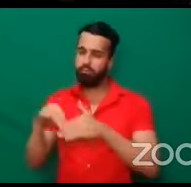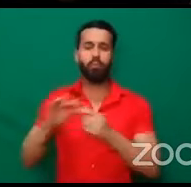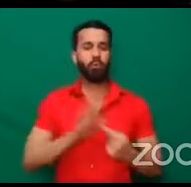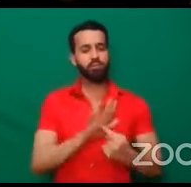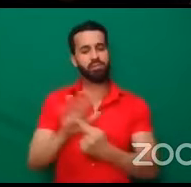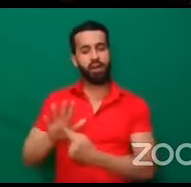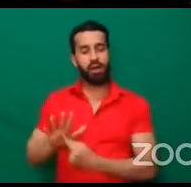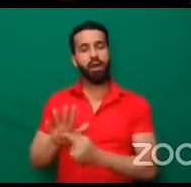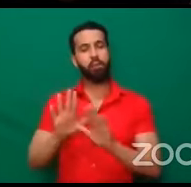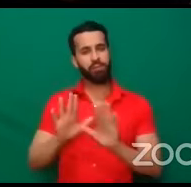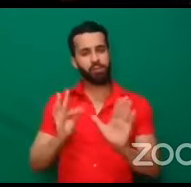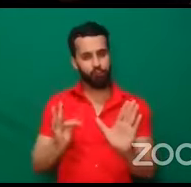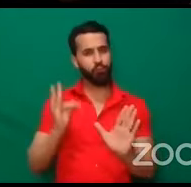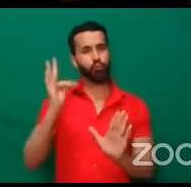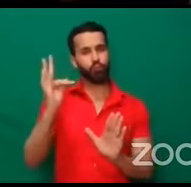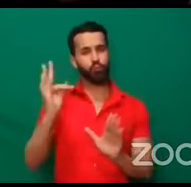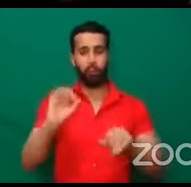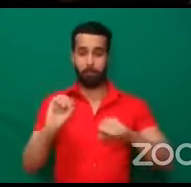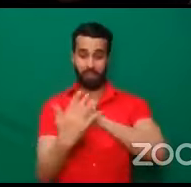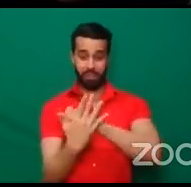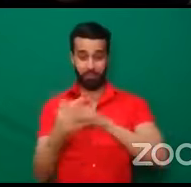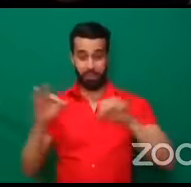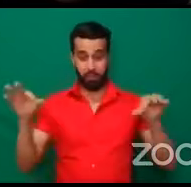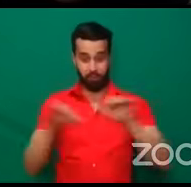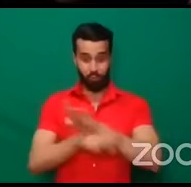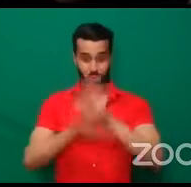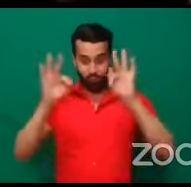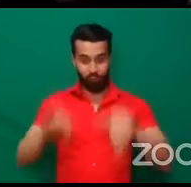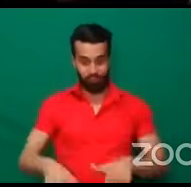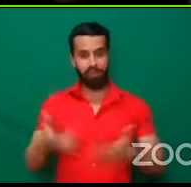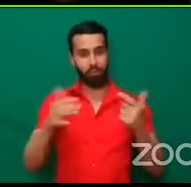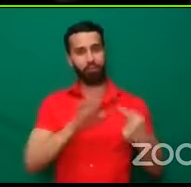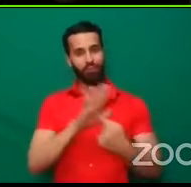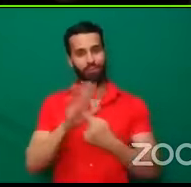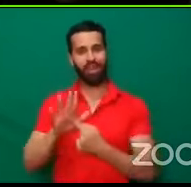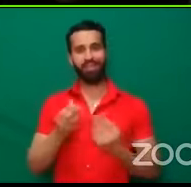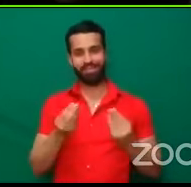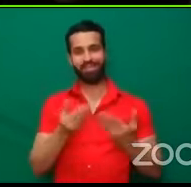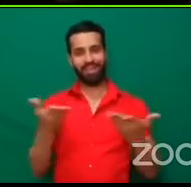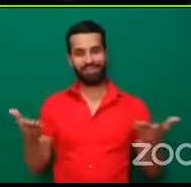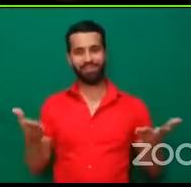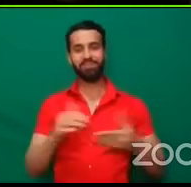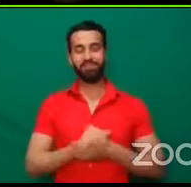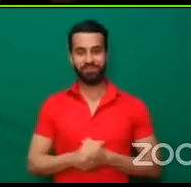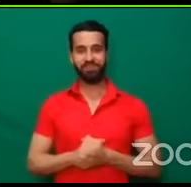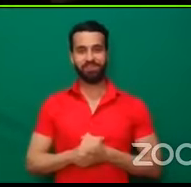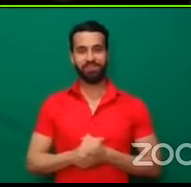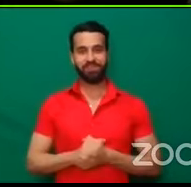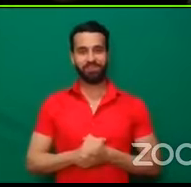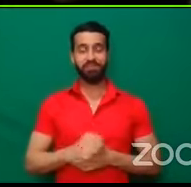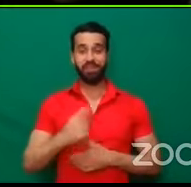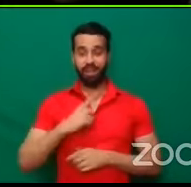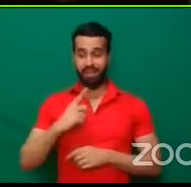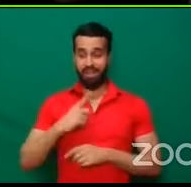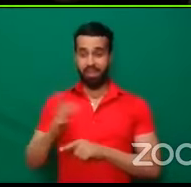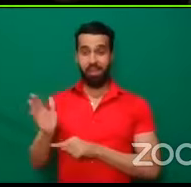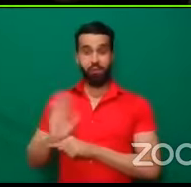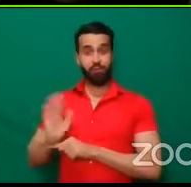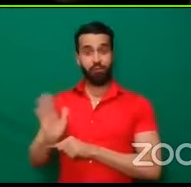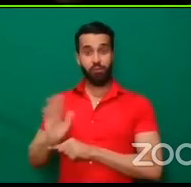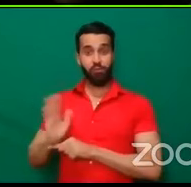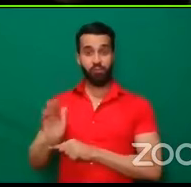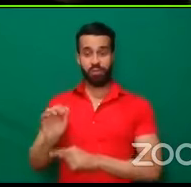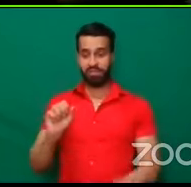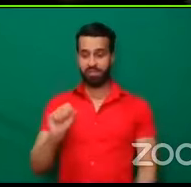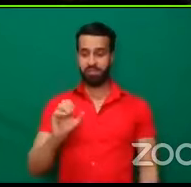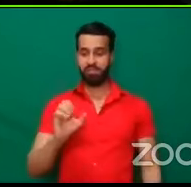essa pandemia, que é interessante esse processo. Eles têm um filme rodando, passando deles, que é o Skull, né? A Máscara